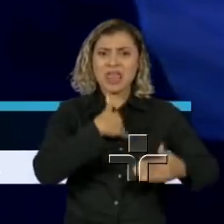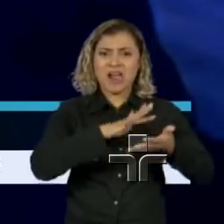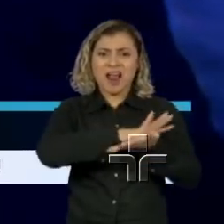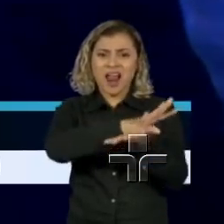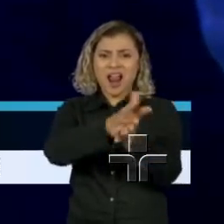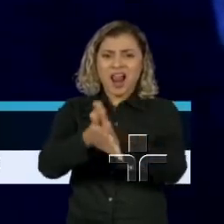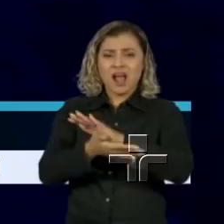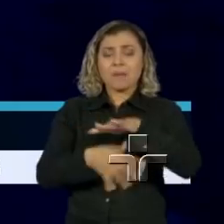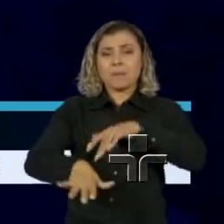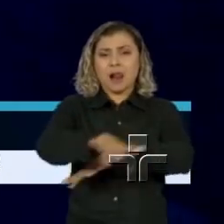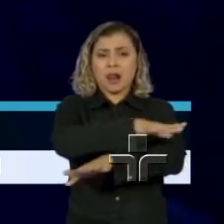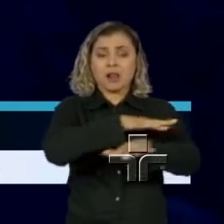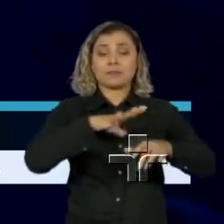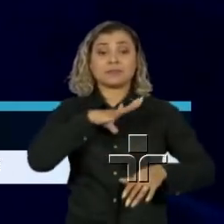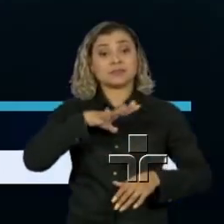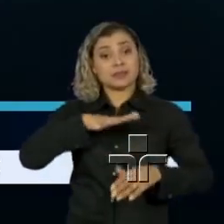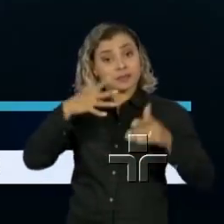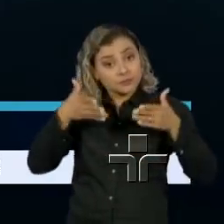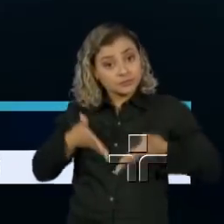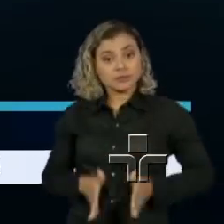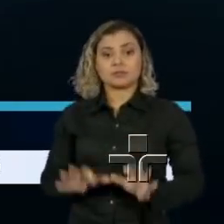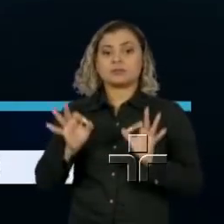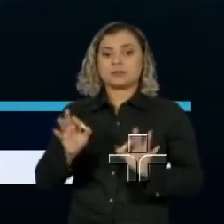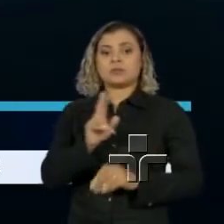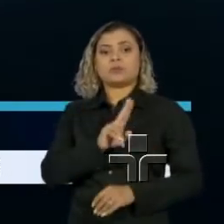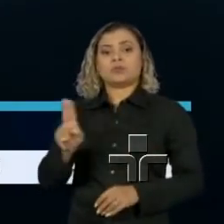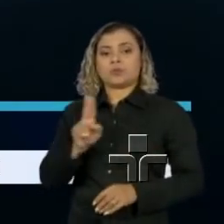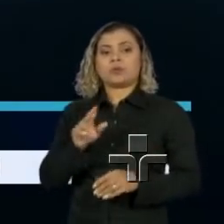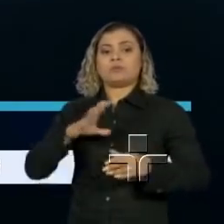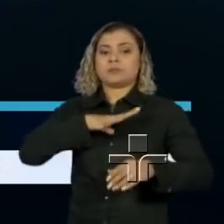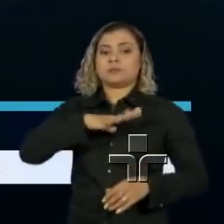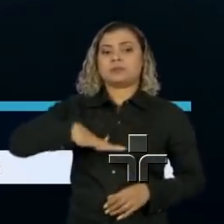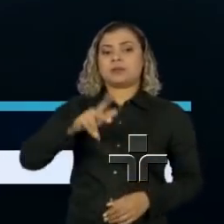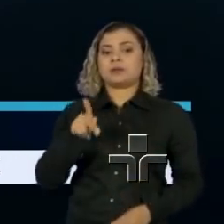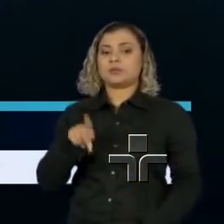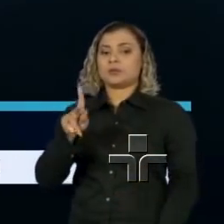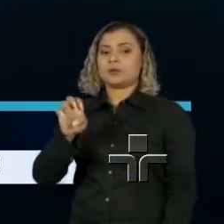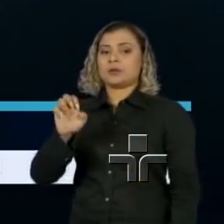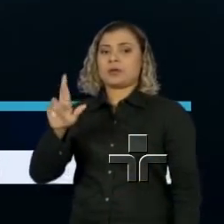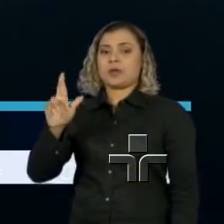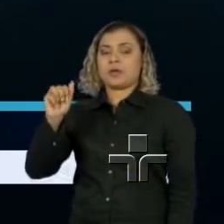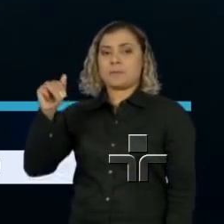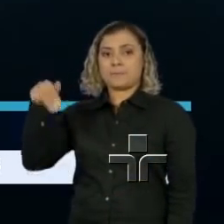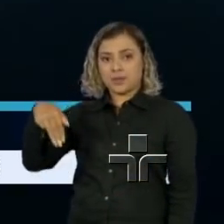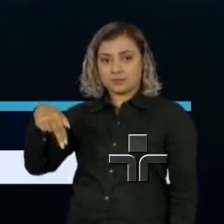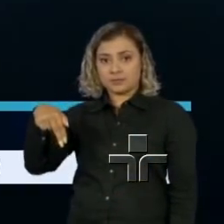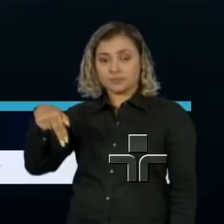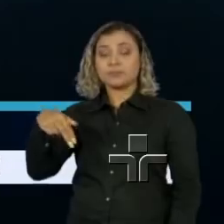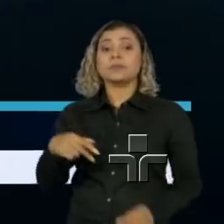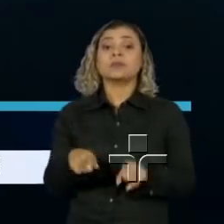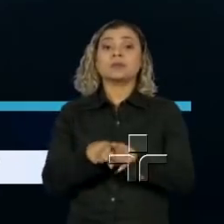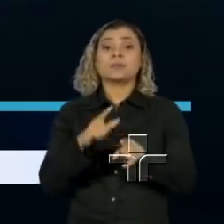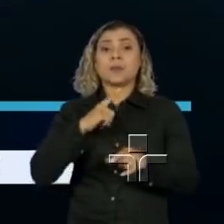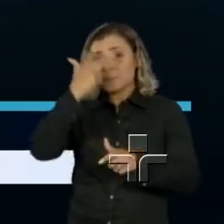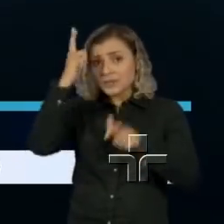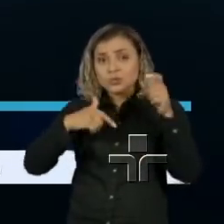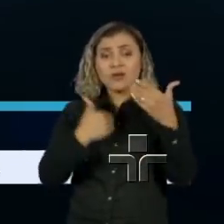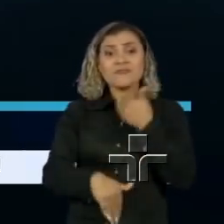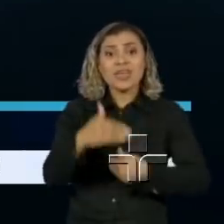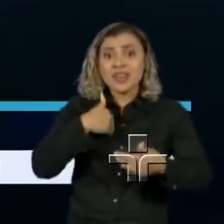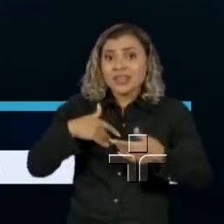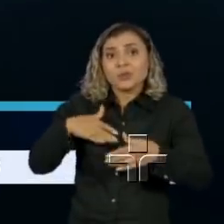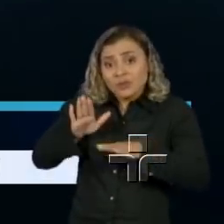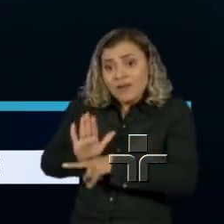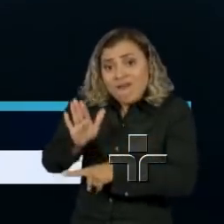iraniano em Kerman, cidade em que ele nasceu. Imagens nas redes sociais mostram o momento em que feridos estão sendo socorridos, ainda na